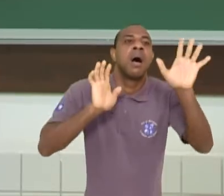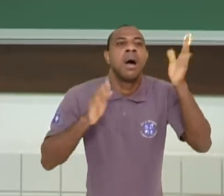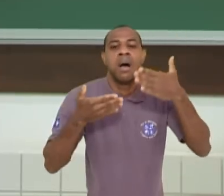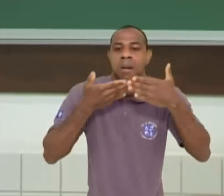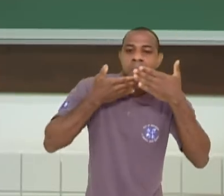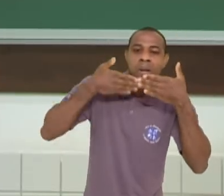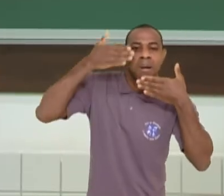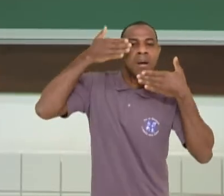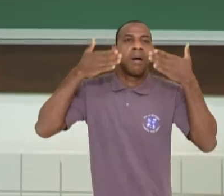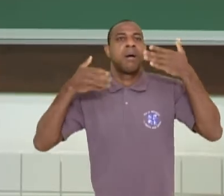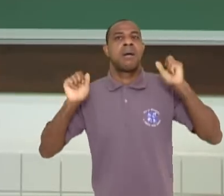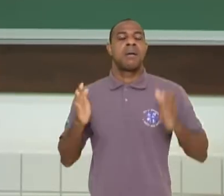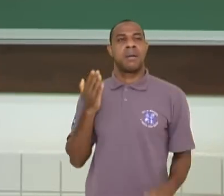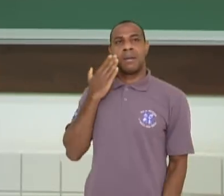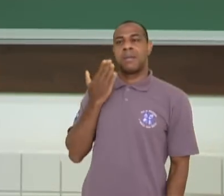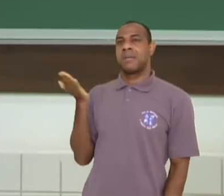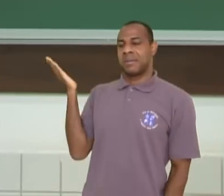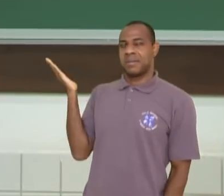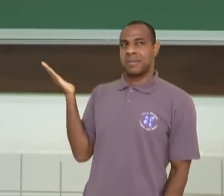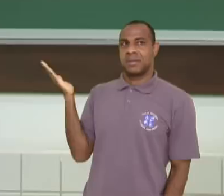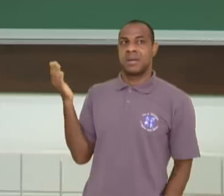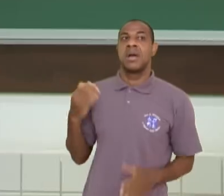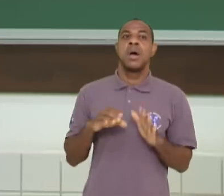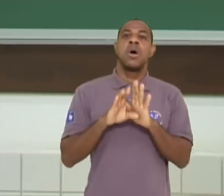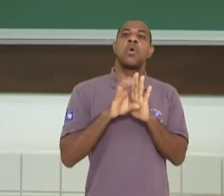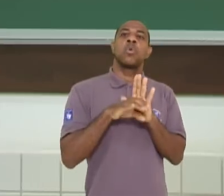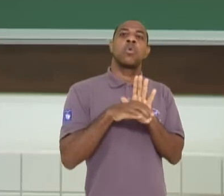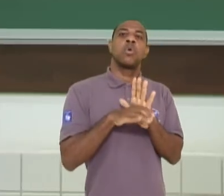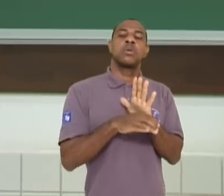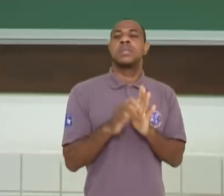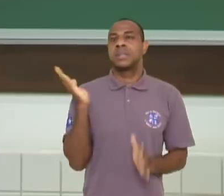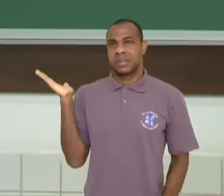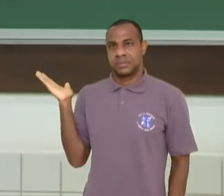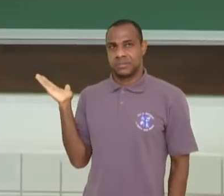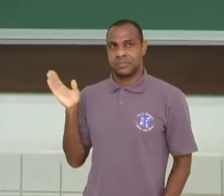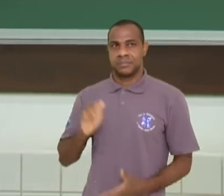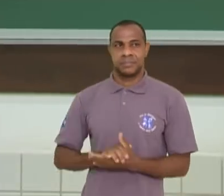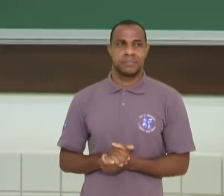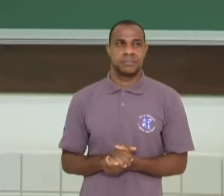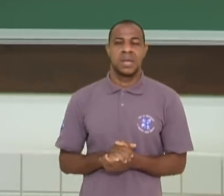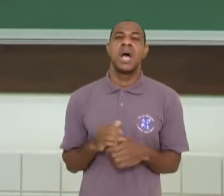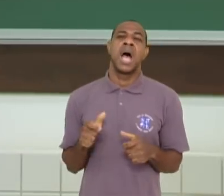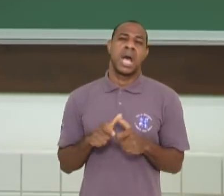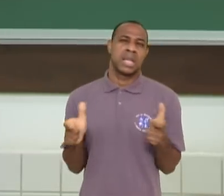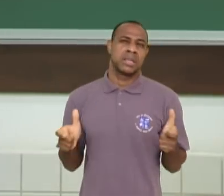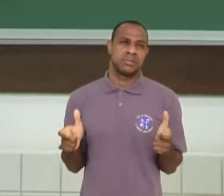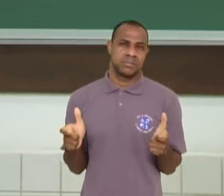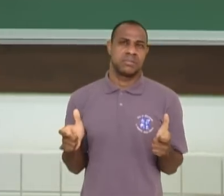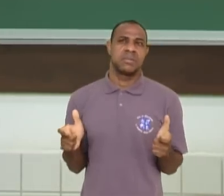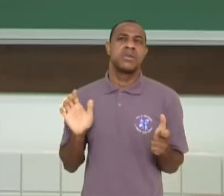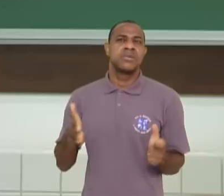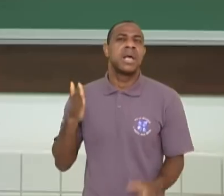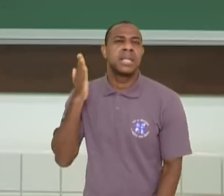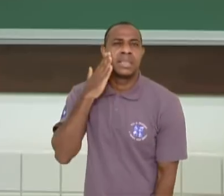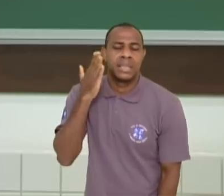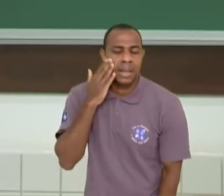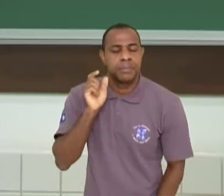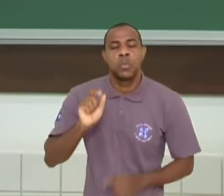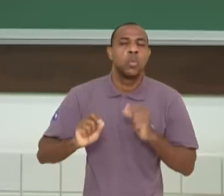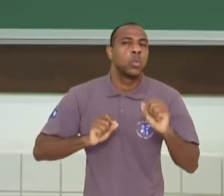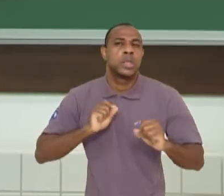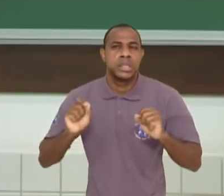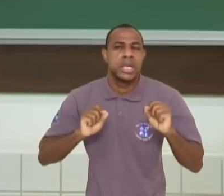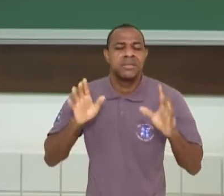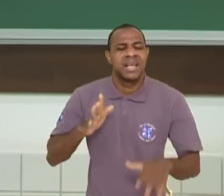temos a definição de mímica, né, o que vem a ser a mímica. Eu acredito que a grande maioria de vocês já sabe o que é mímica, né, tem